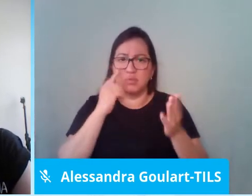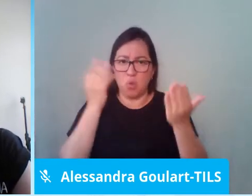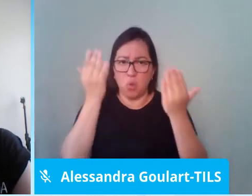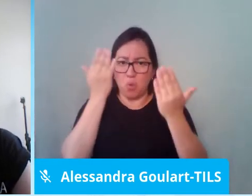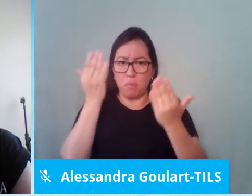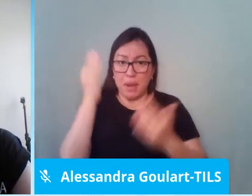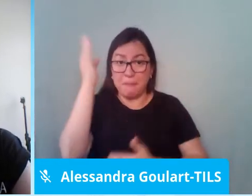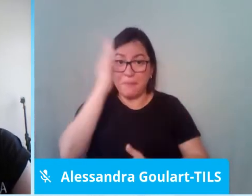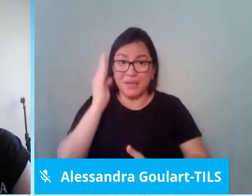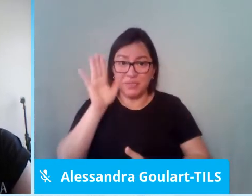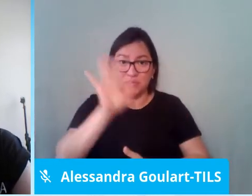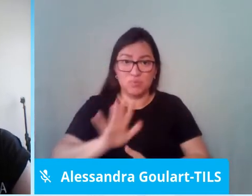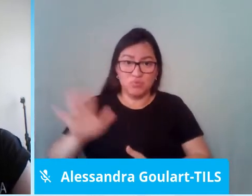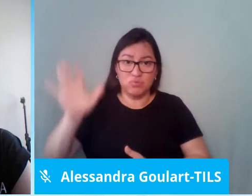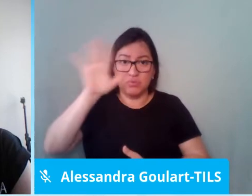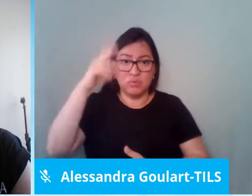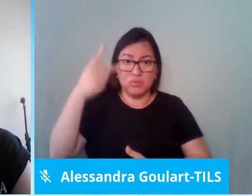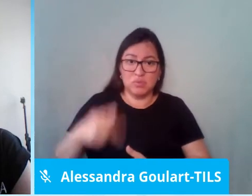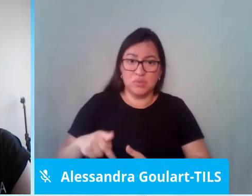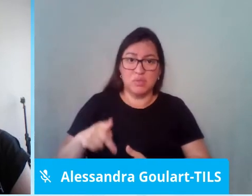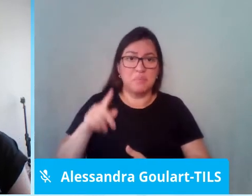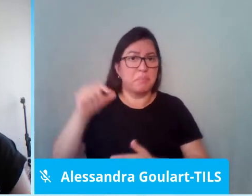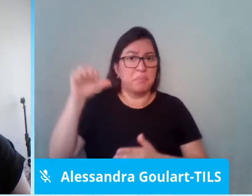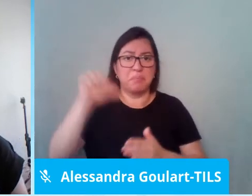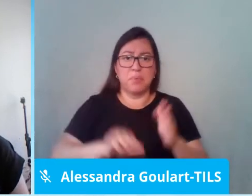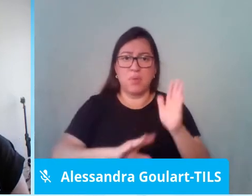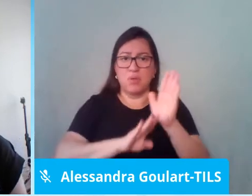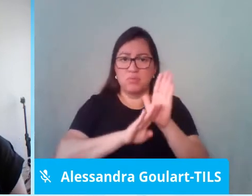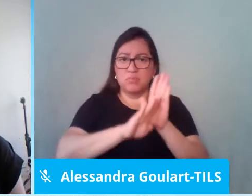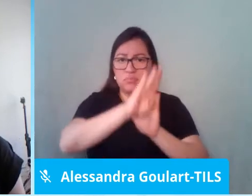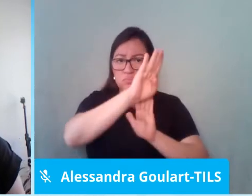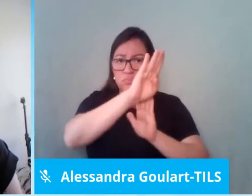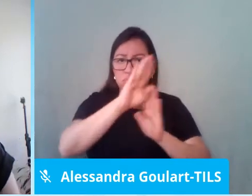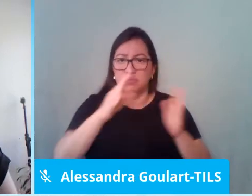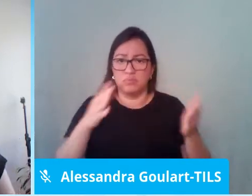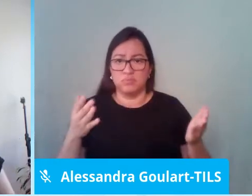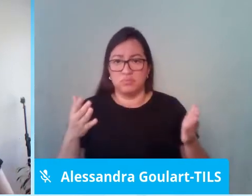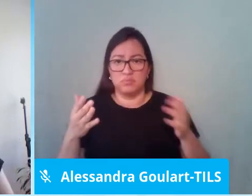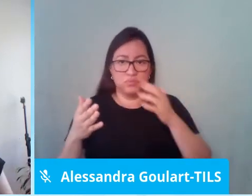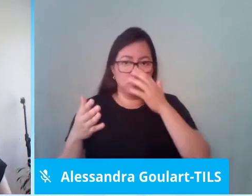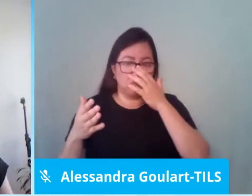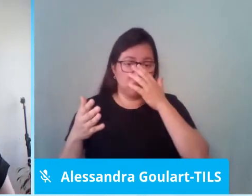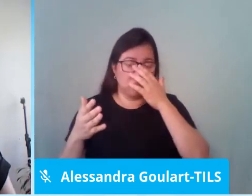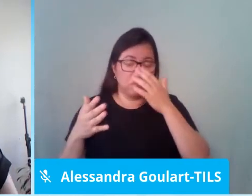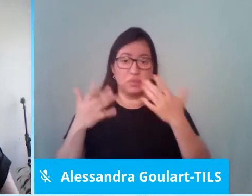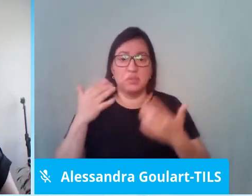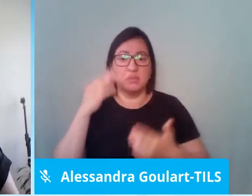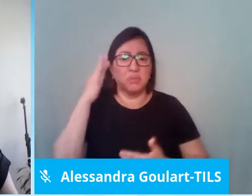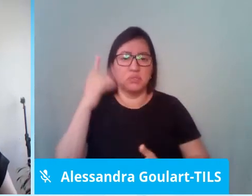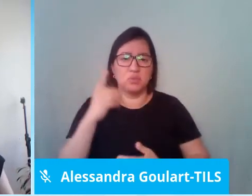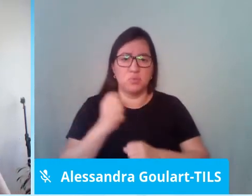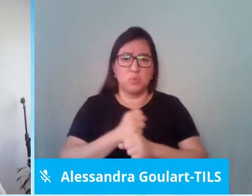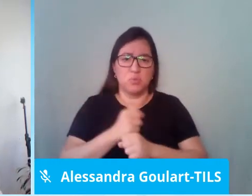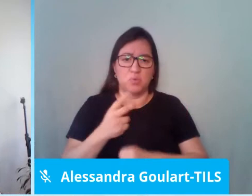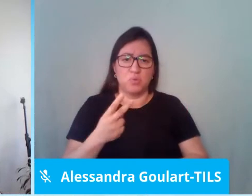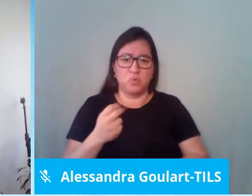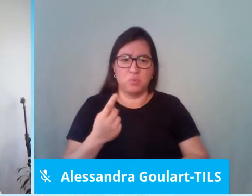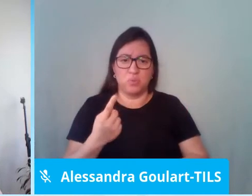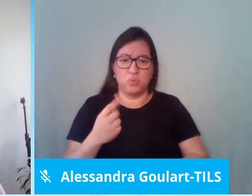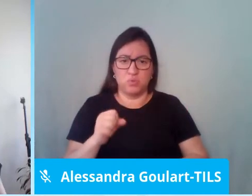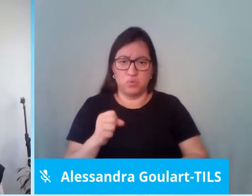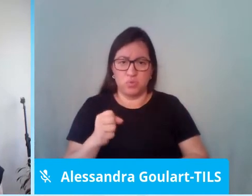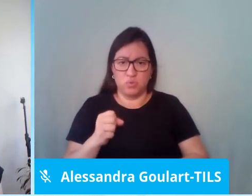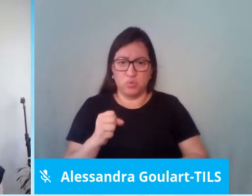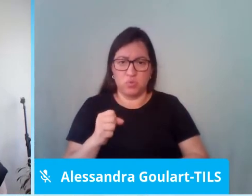Alegre é a capital, né? Pelo menos em 2018 tinha saído 20 vezes, o Marlio me